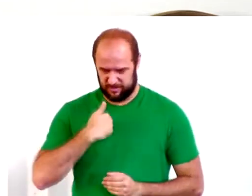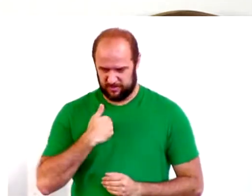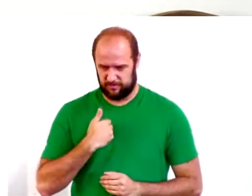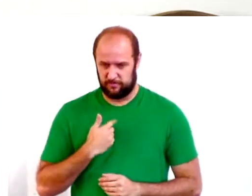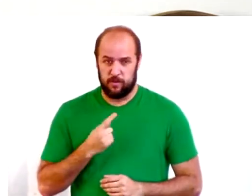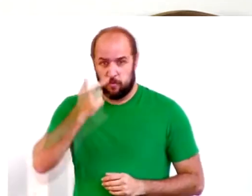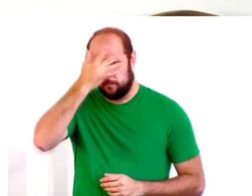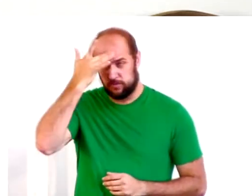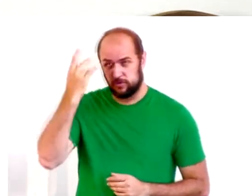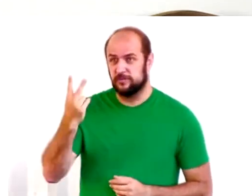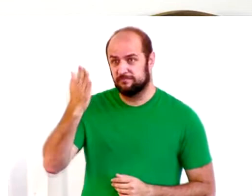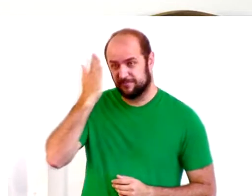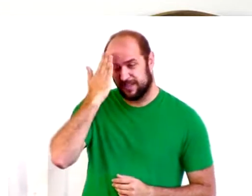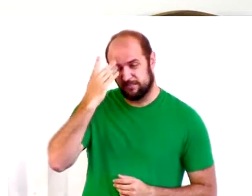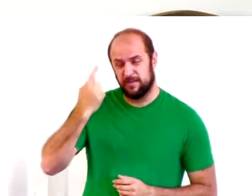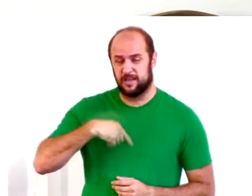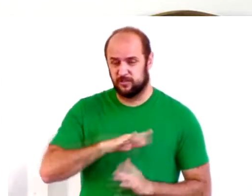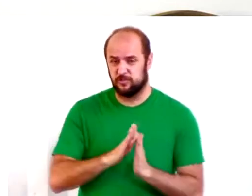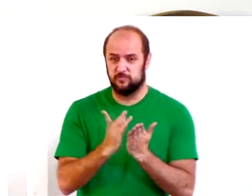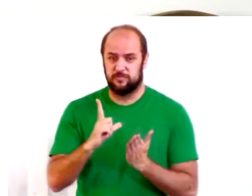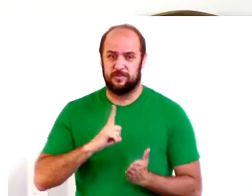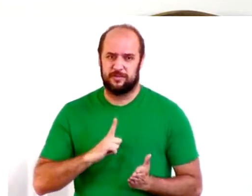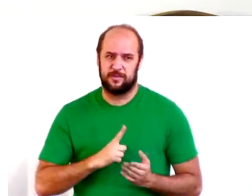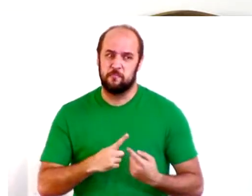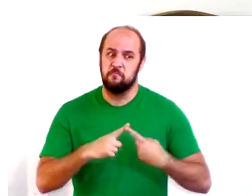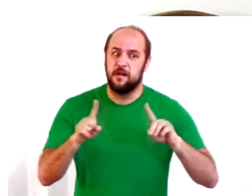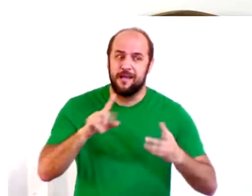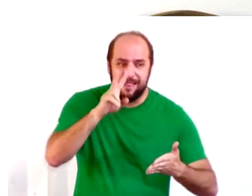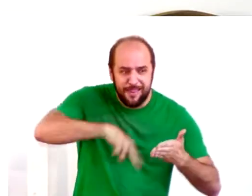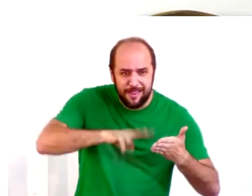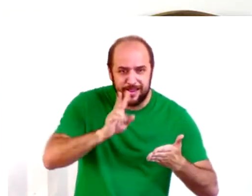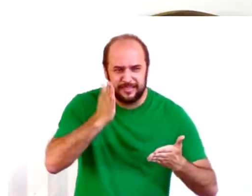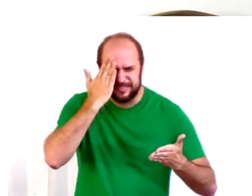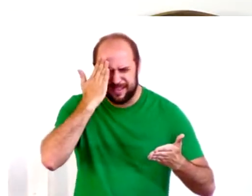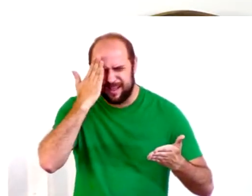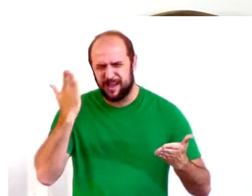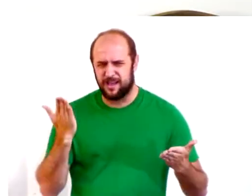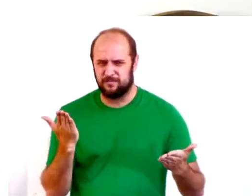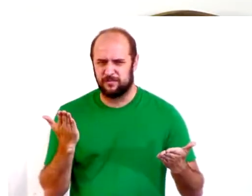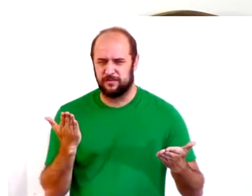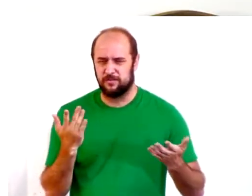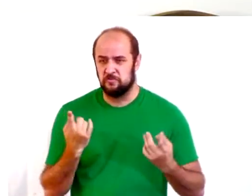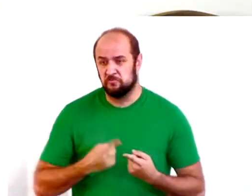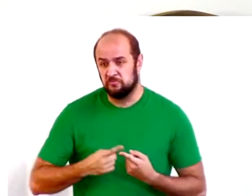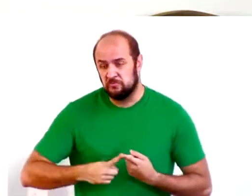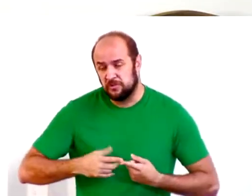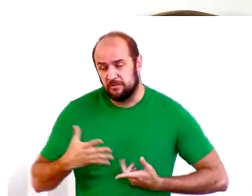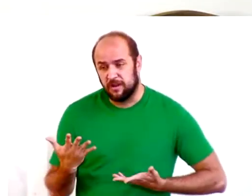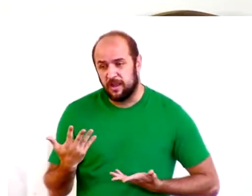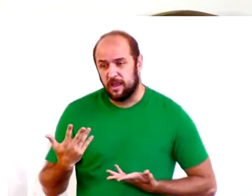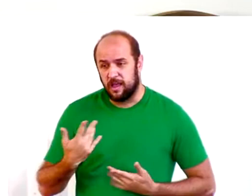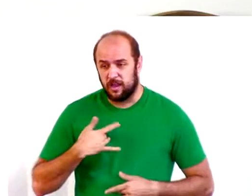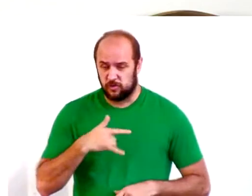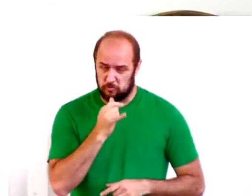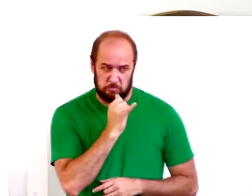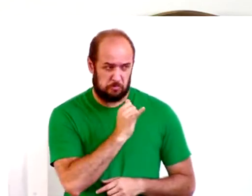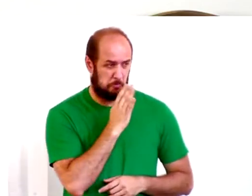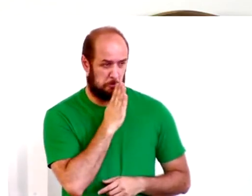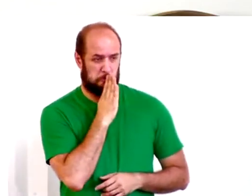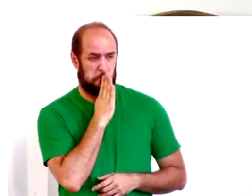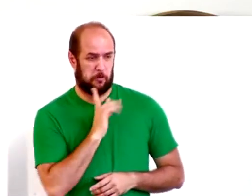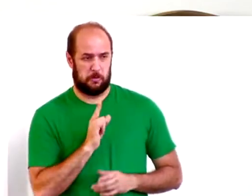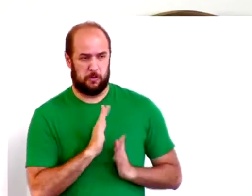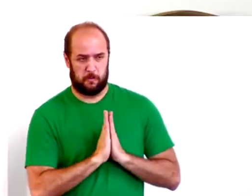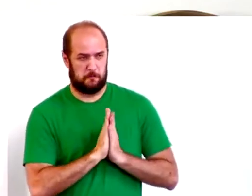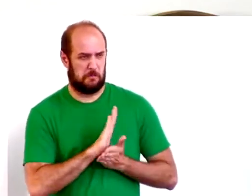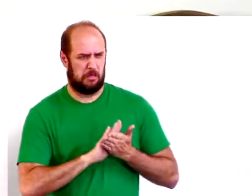Bíblia e que nós lemos a Bíblia, porque elas só saberão se nós dermos esse testemunho. Se nós não falarmos que oramos